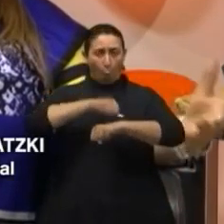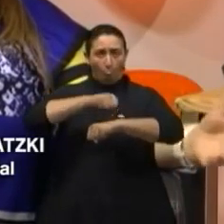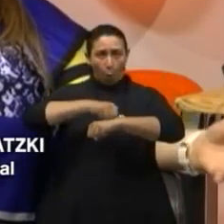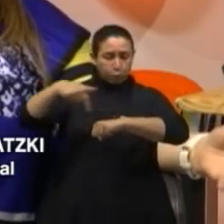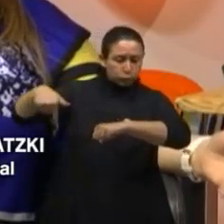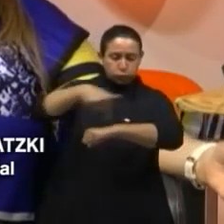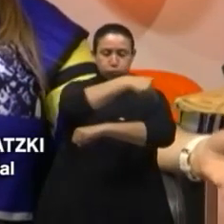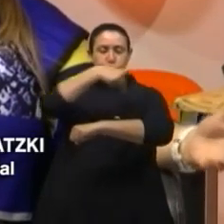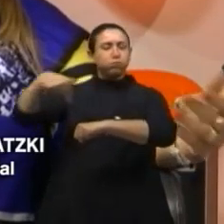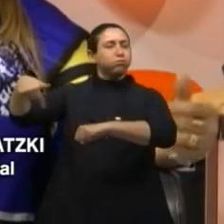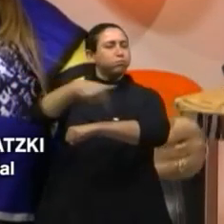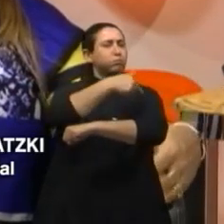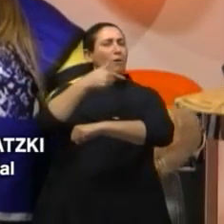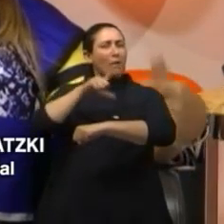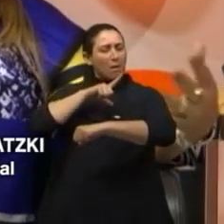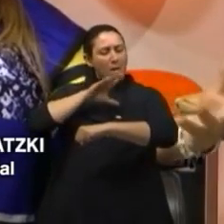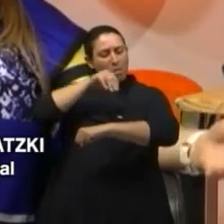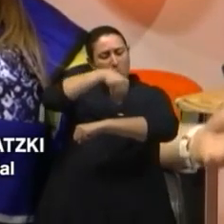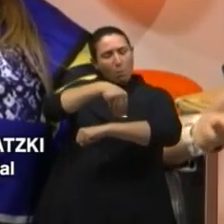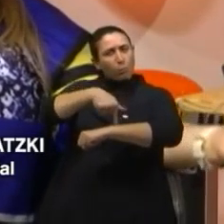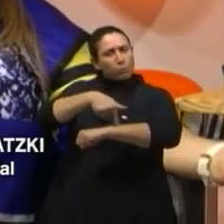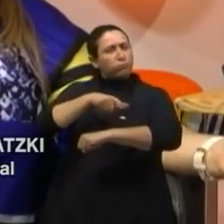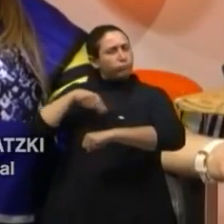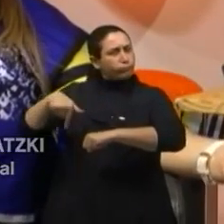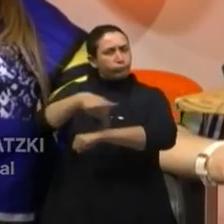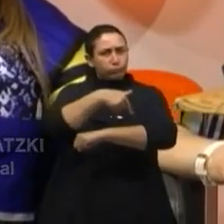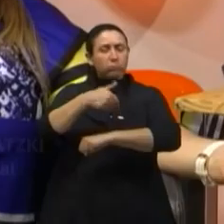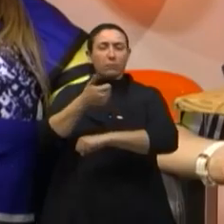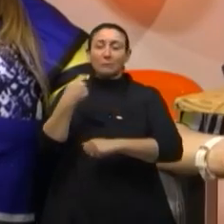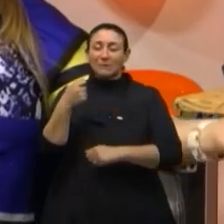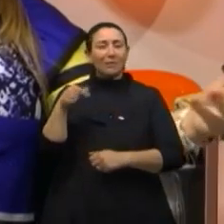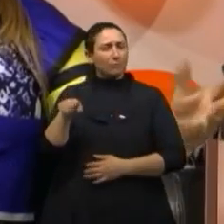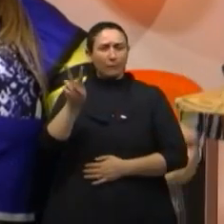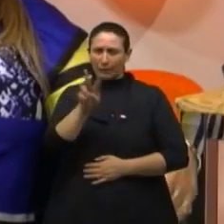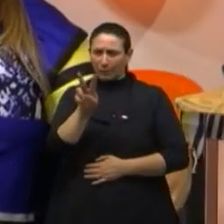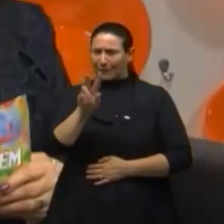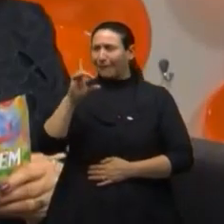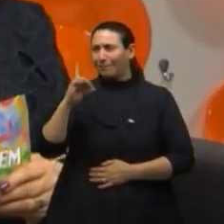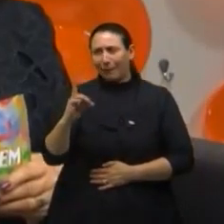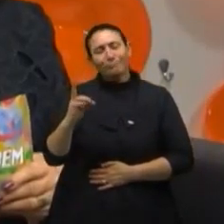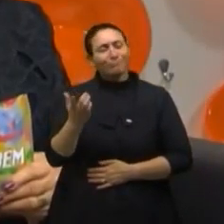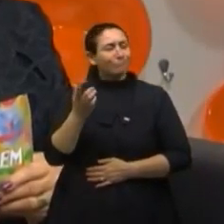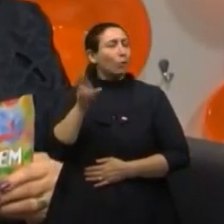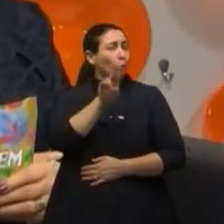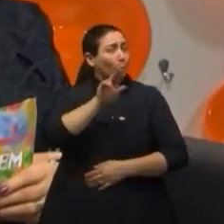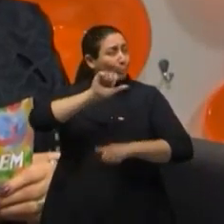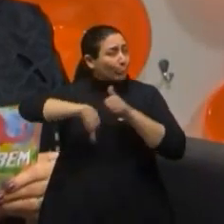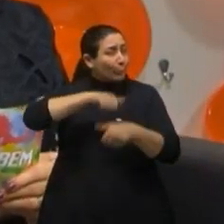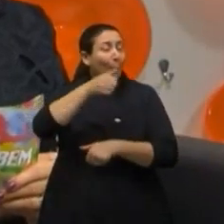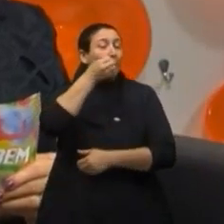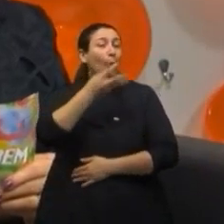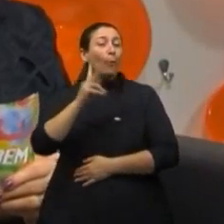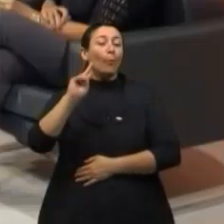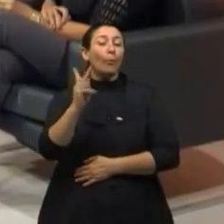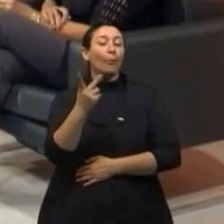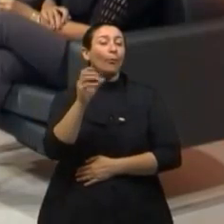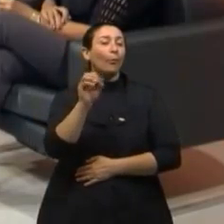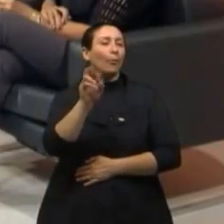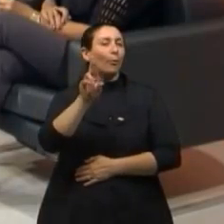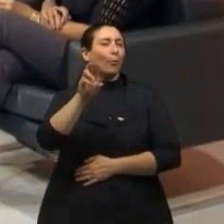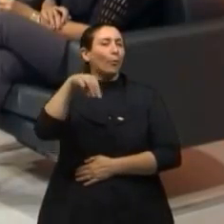o vitamina D deveria ser o hormônio D É porque ela é é regulatório para homens e